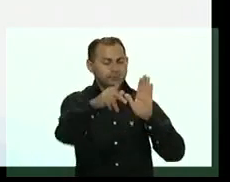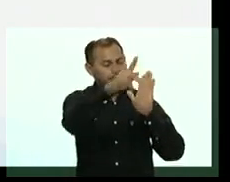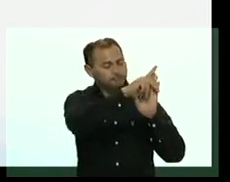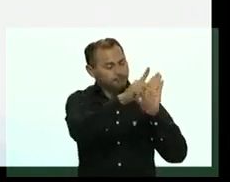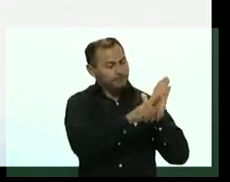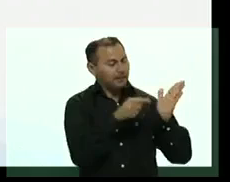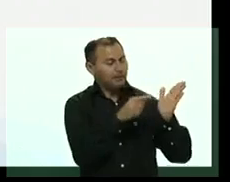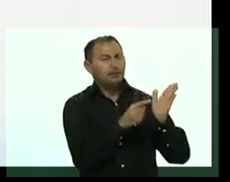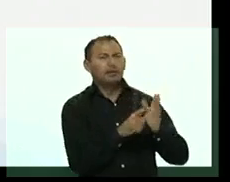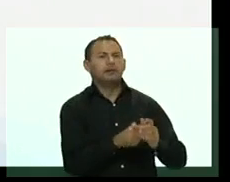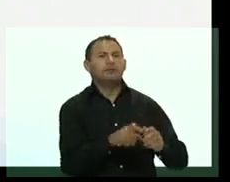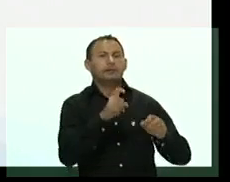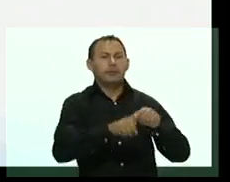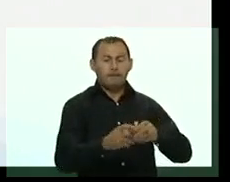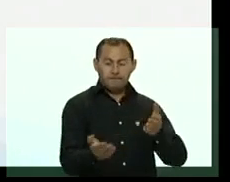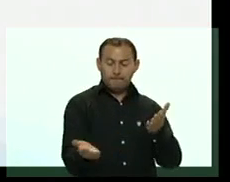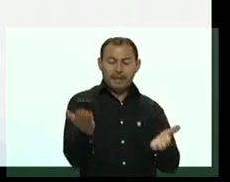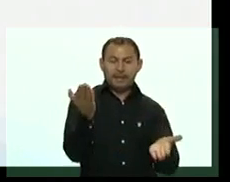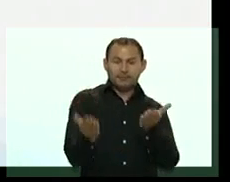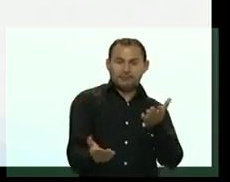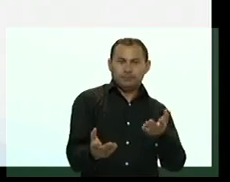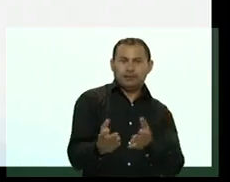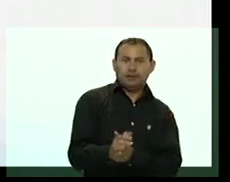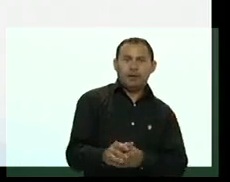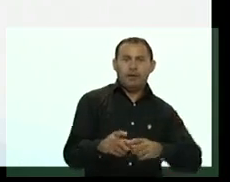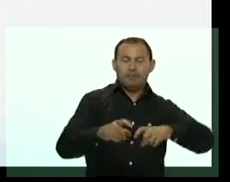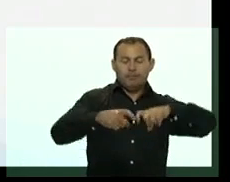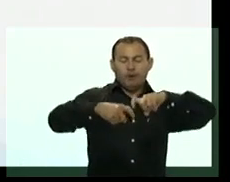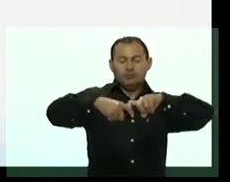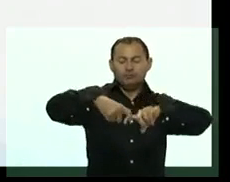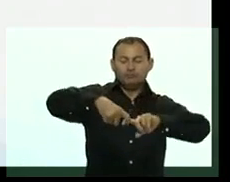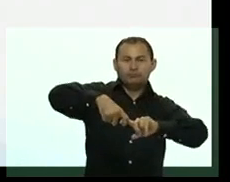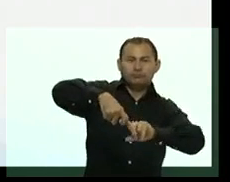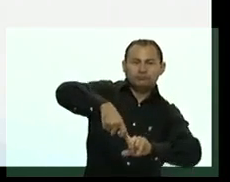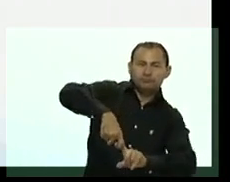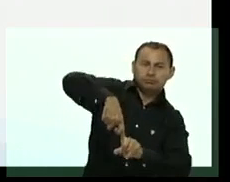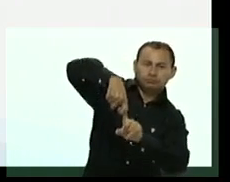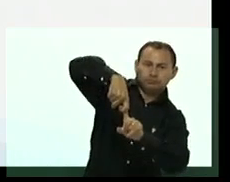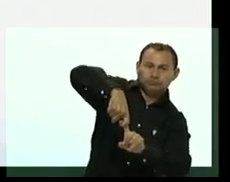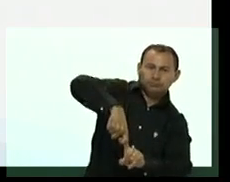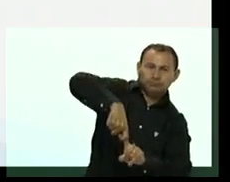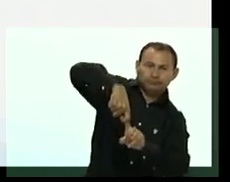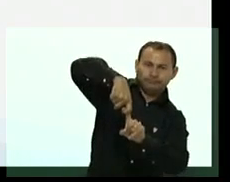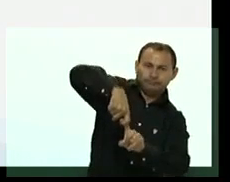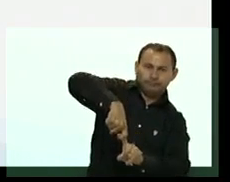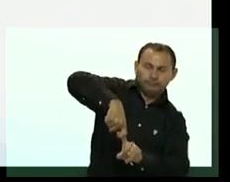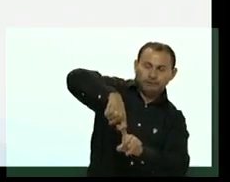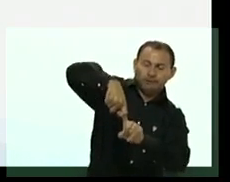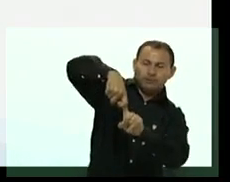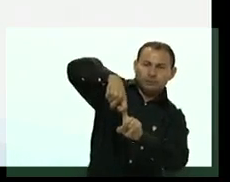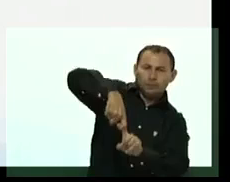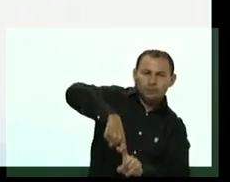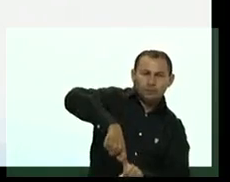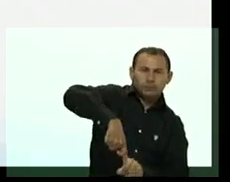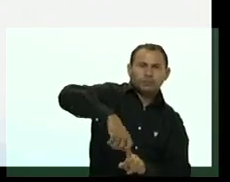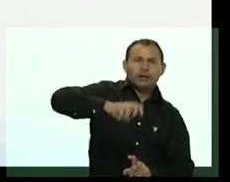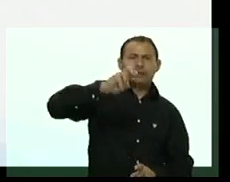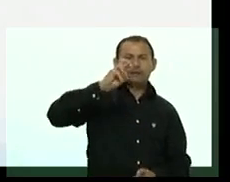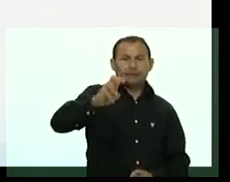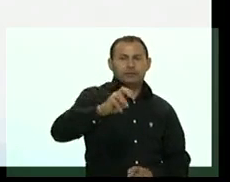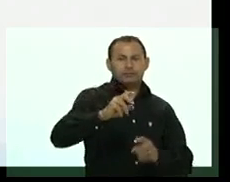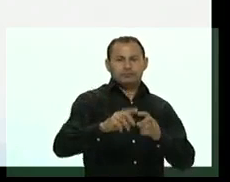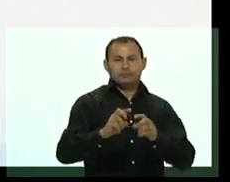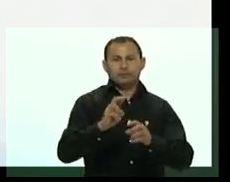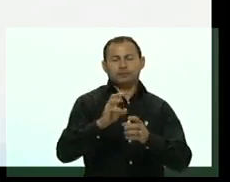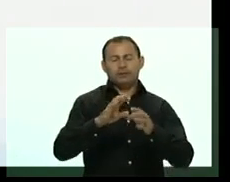ele pendurou um peso em uma mola que é puxado para baixo a 5 unidades da posição